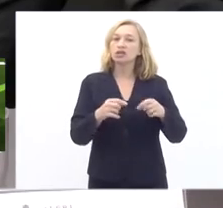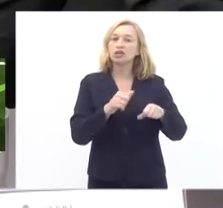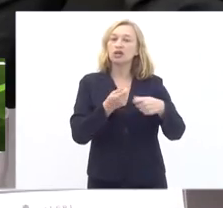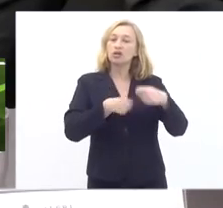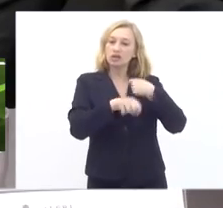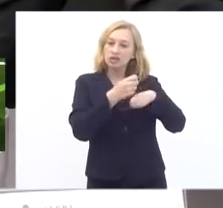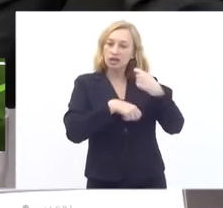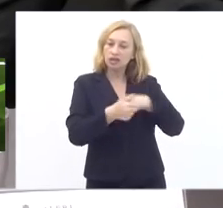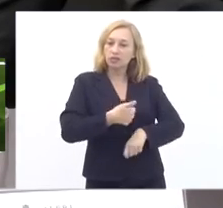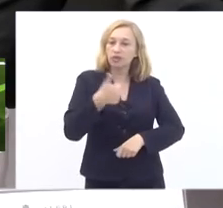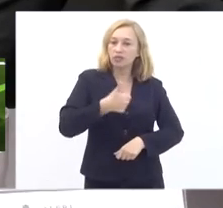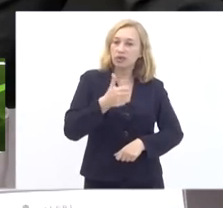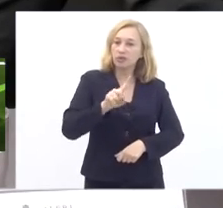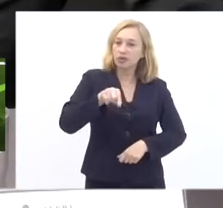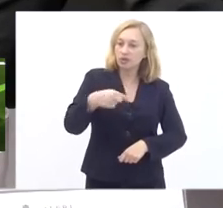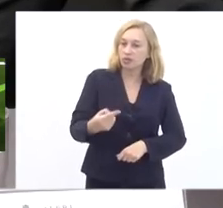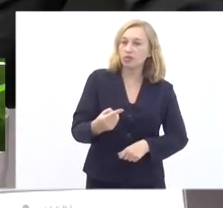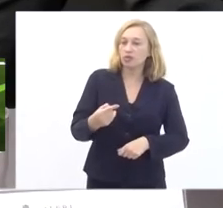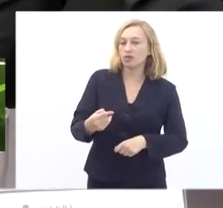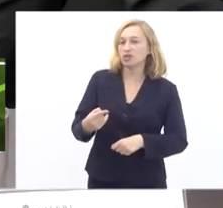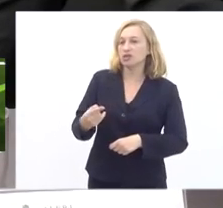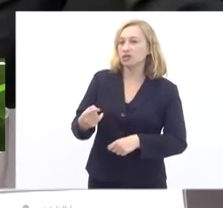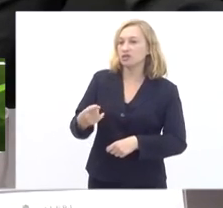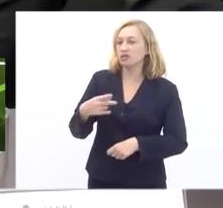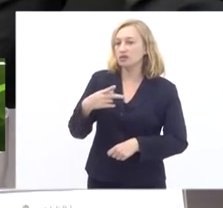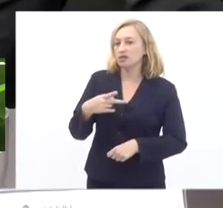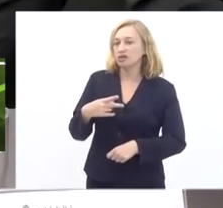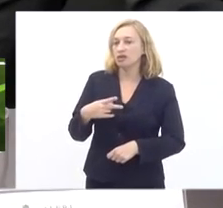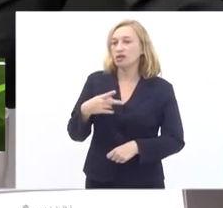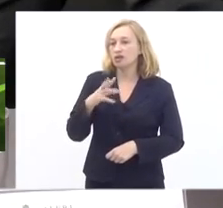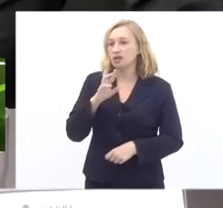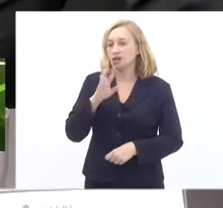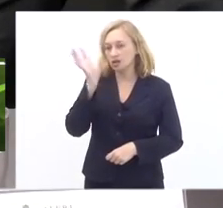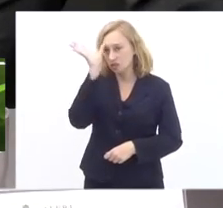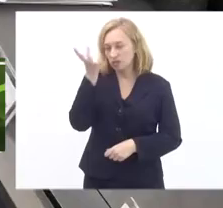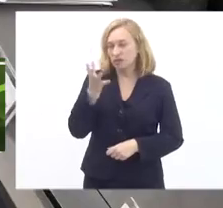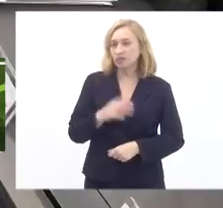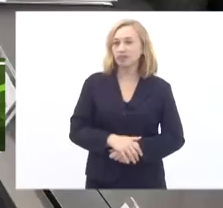do andamento dos pontos que estão em aberto até o momento. Aqui, deputado.